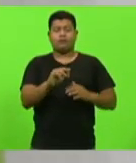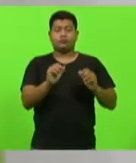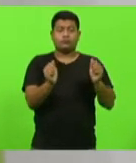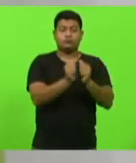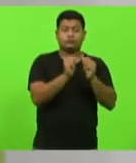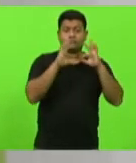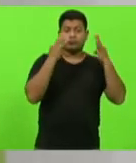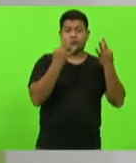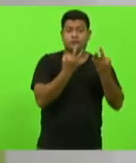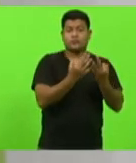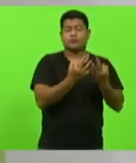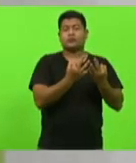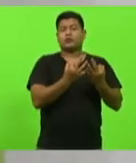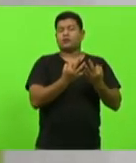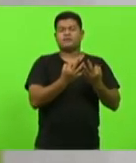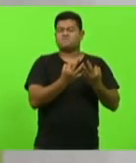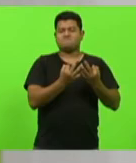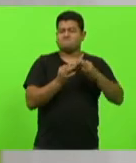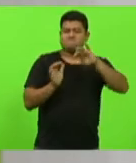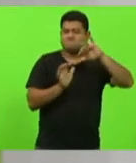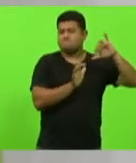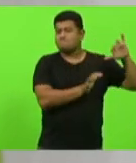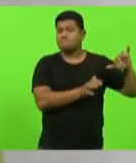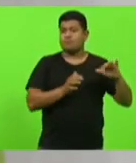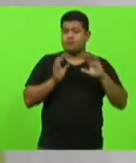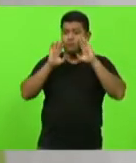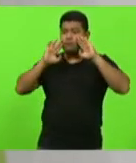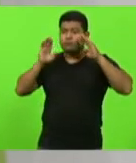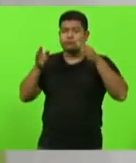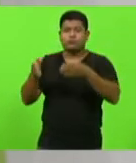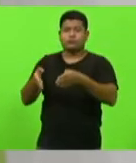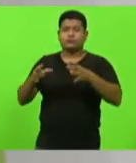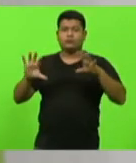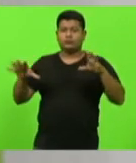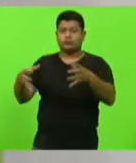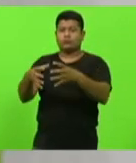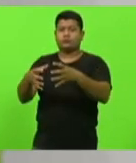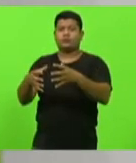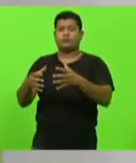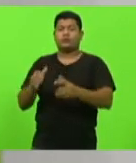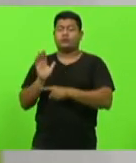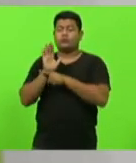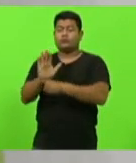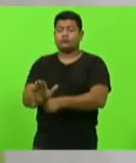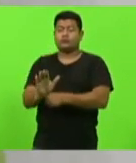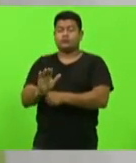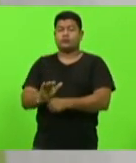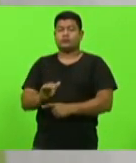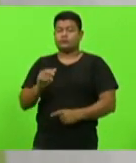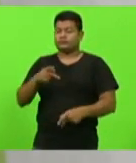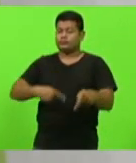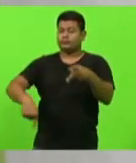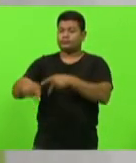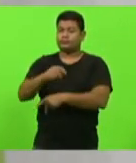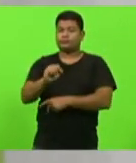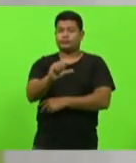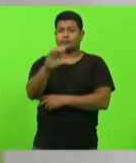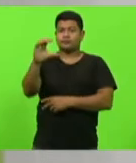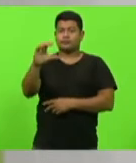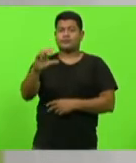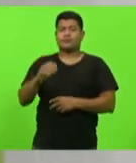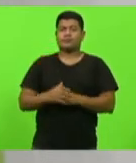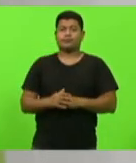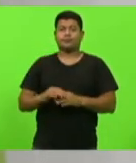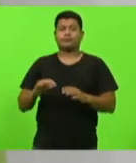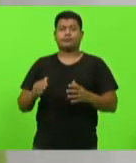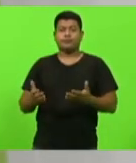para estar num projeto coletivo de busca e de melhora da qualidade de vida para o nosso povo, para